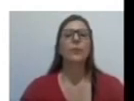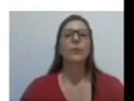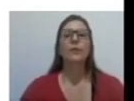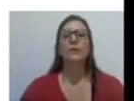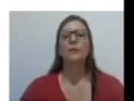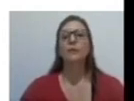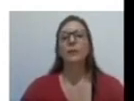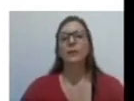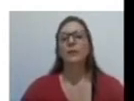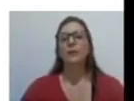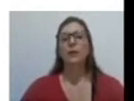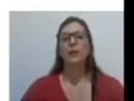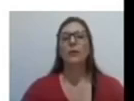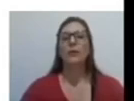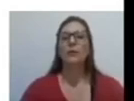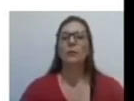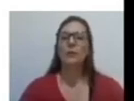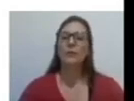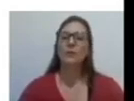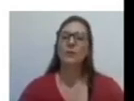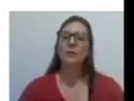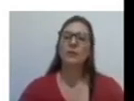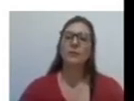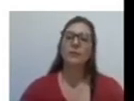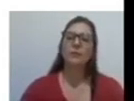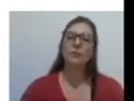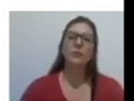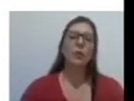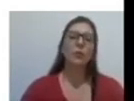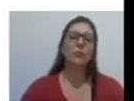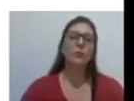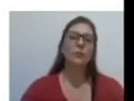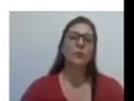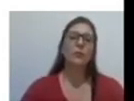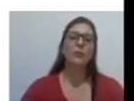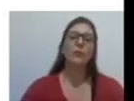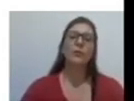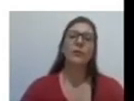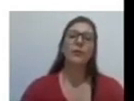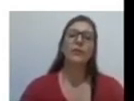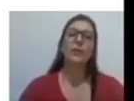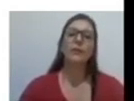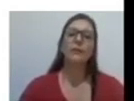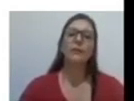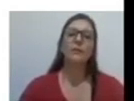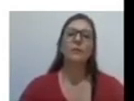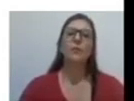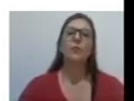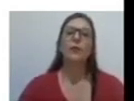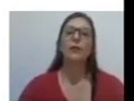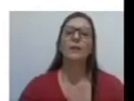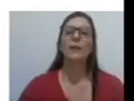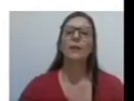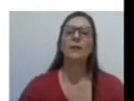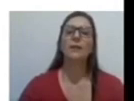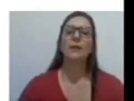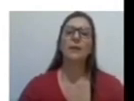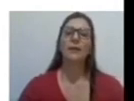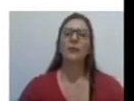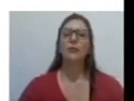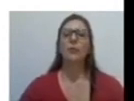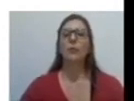Por isso é fundamental que leiam com bastante atenção os rótulos à procura de ingredientes, como a caseína,